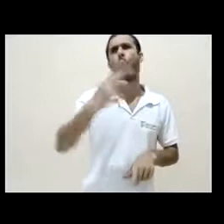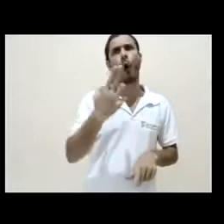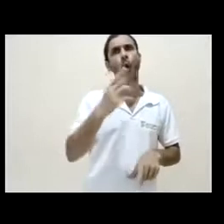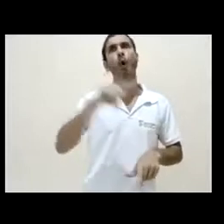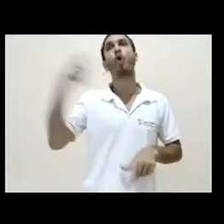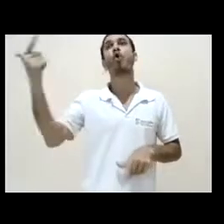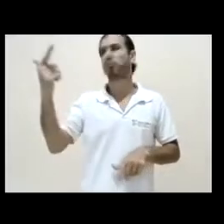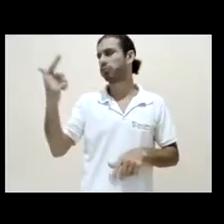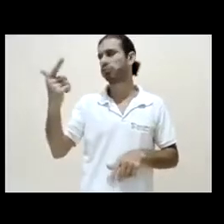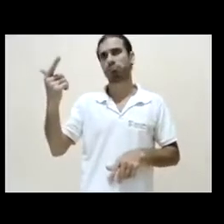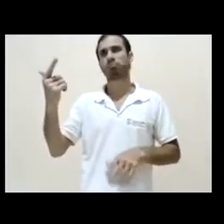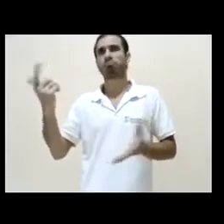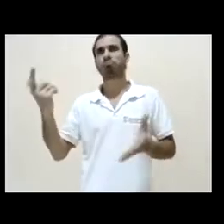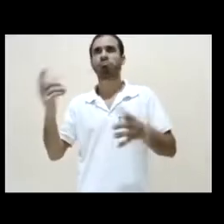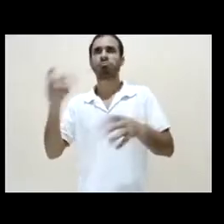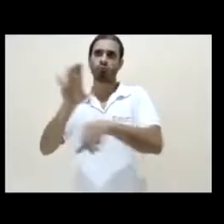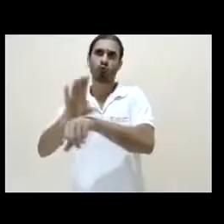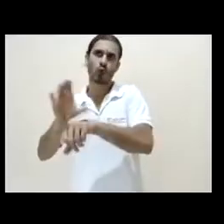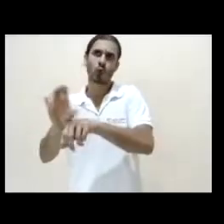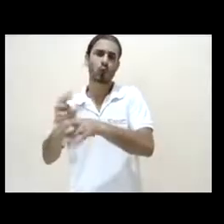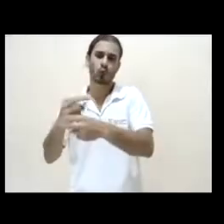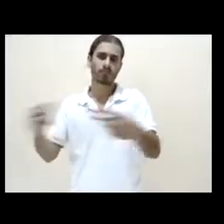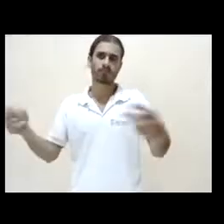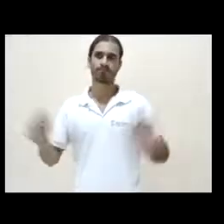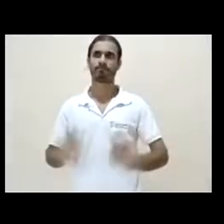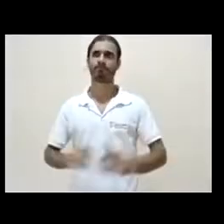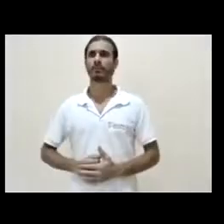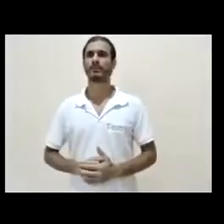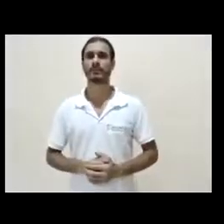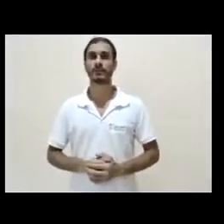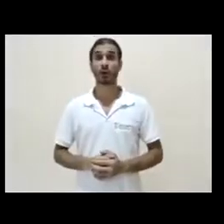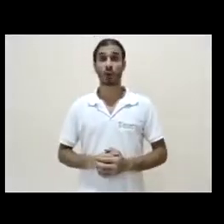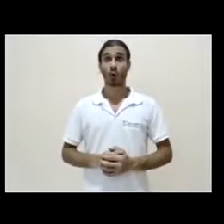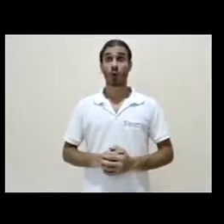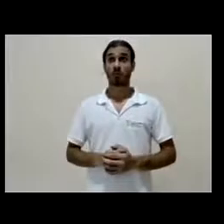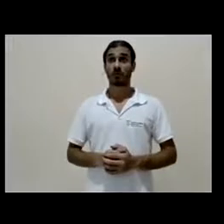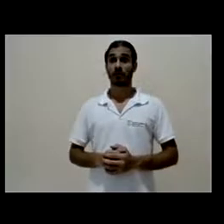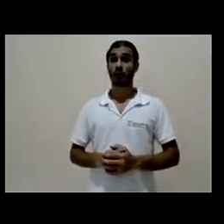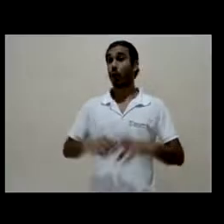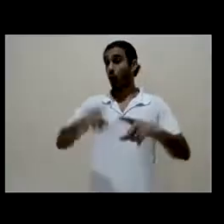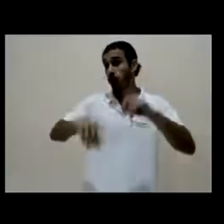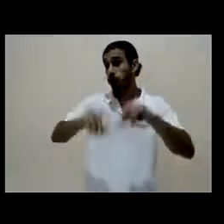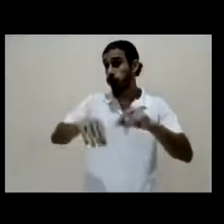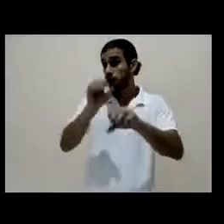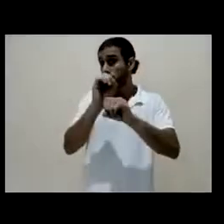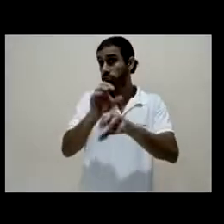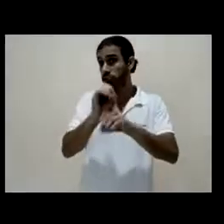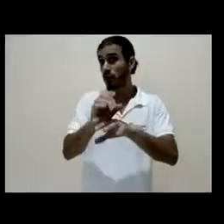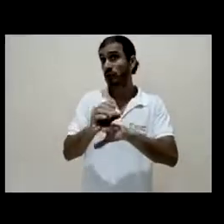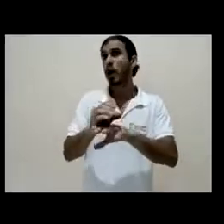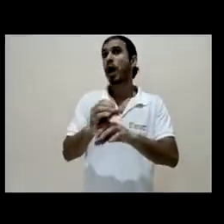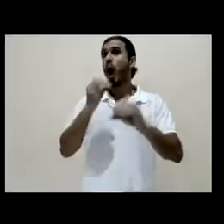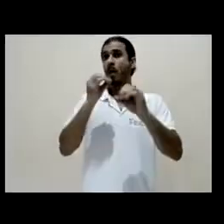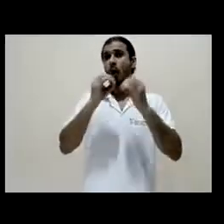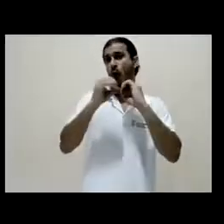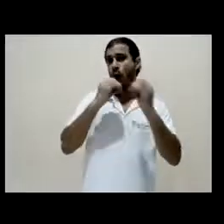de outros cursos, né? Então, o produto educacional seria uma oficina de robótica para a prática